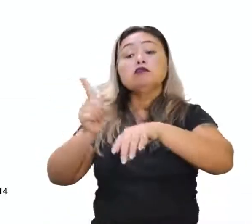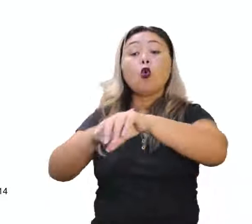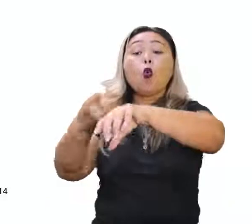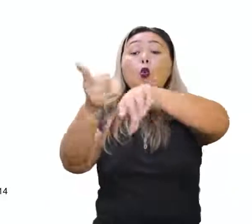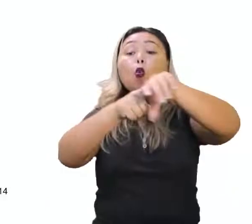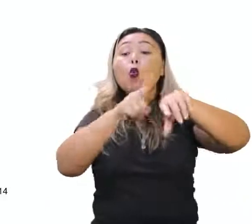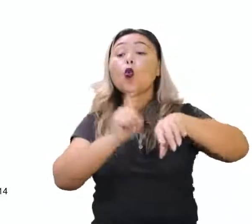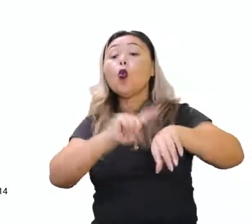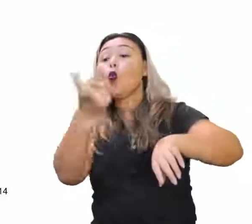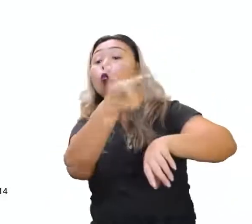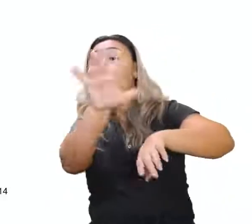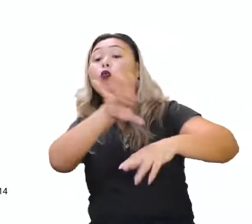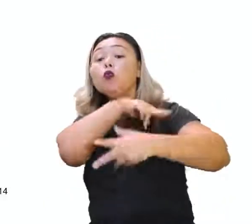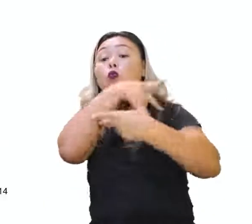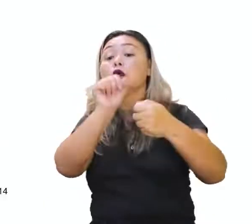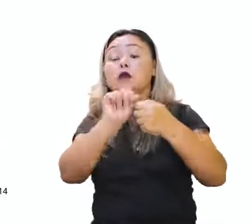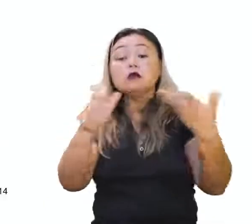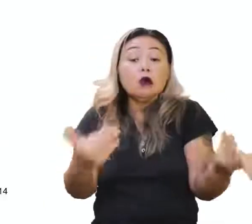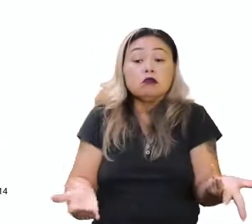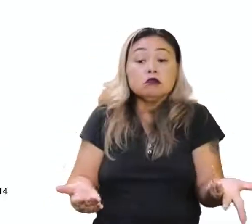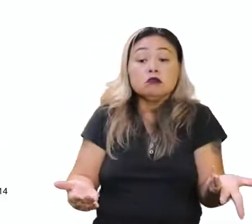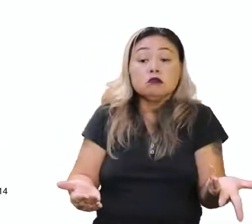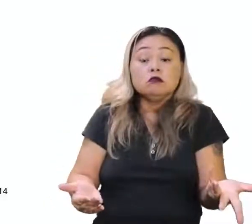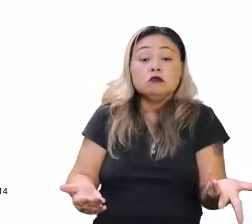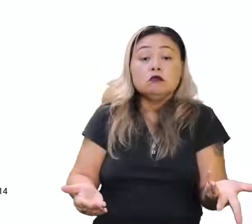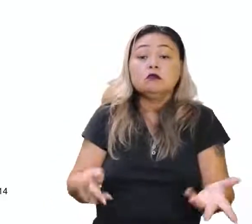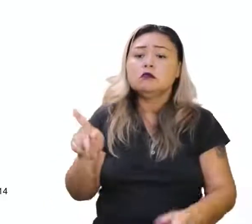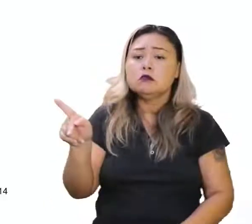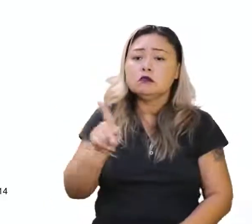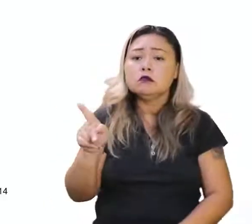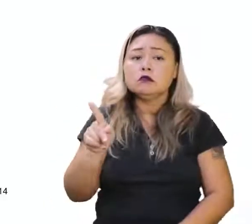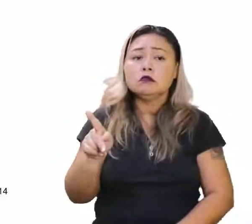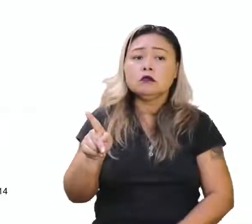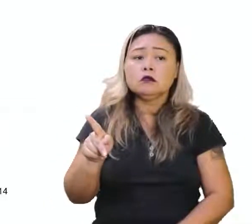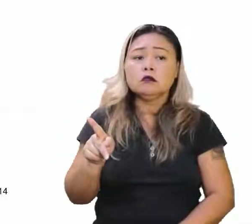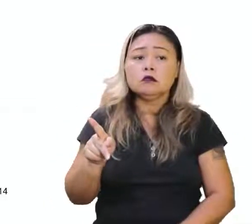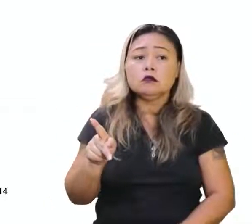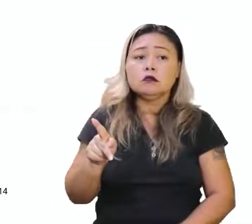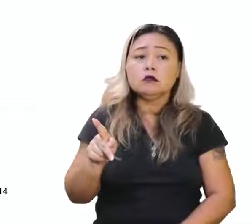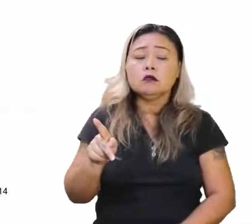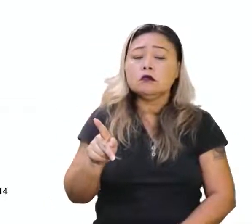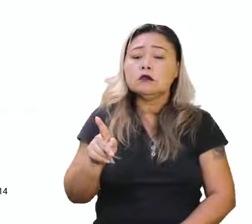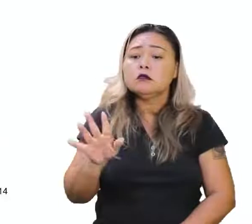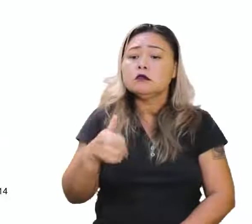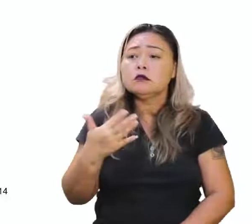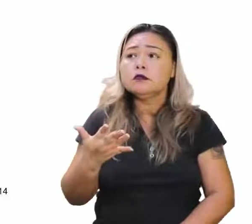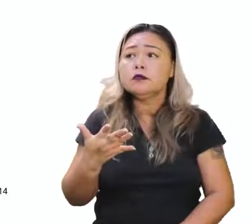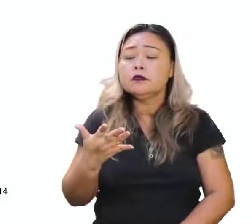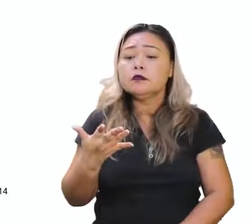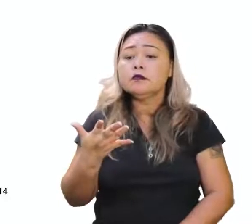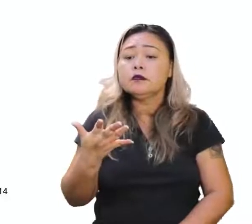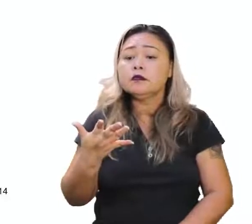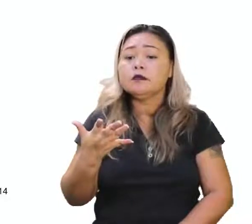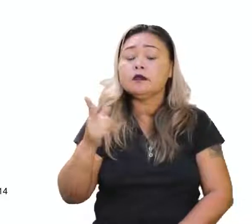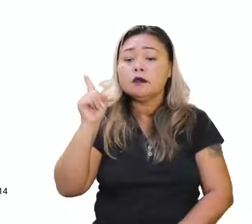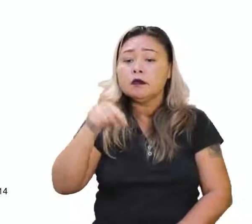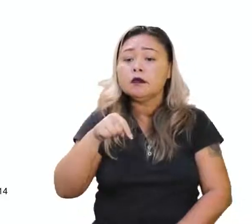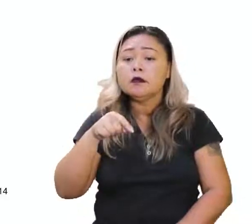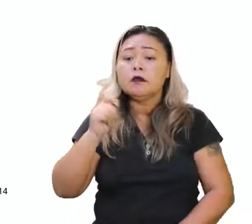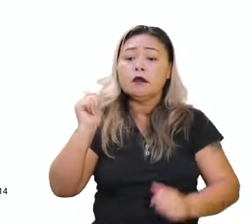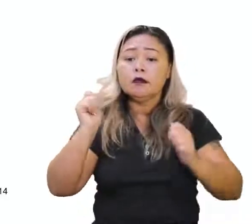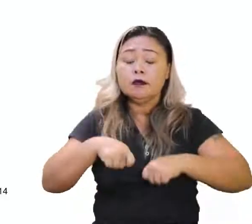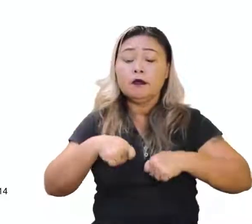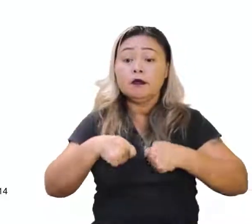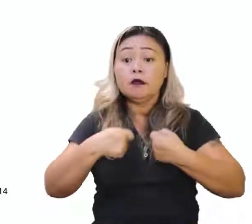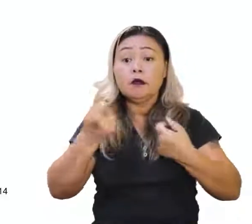infectando outro animal. Professor, um uma das coisas que nós